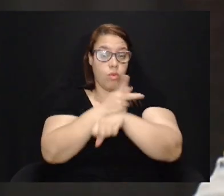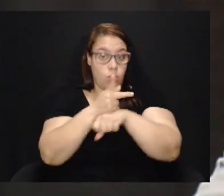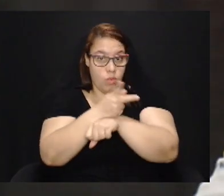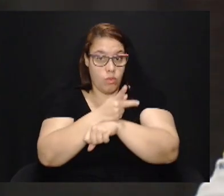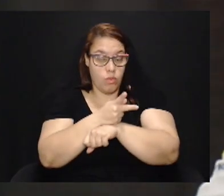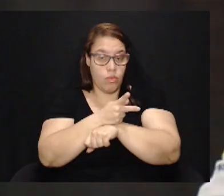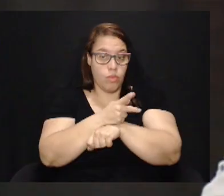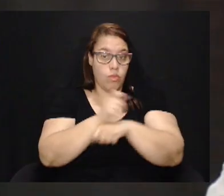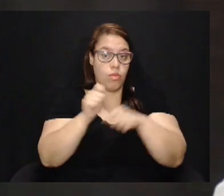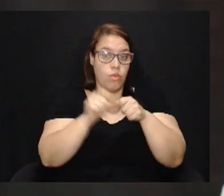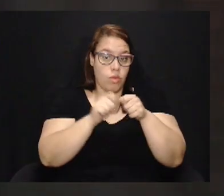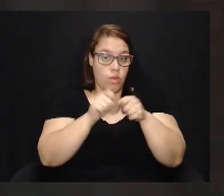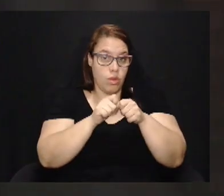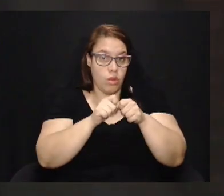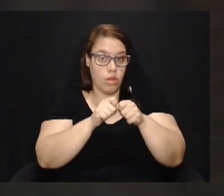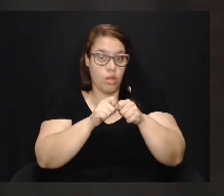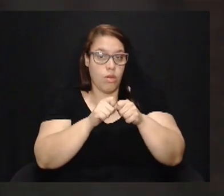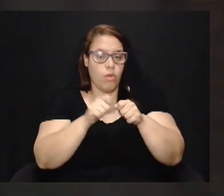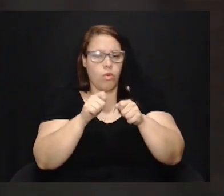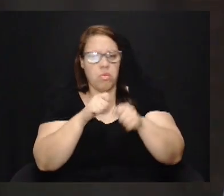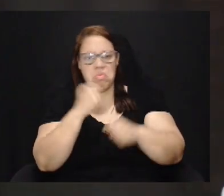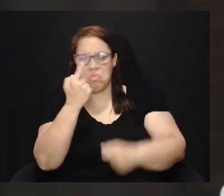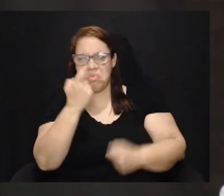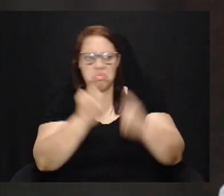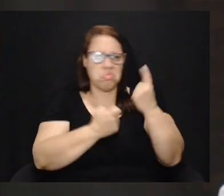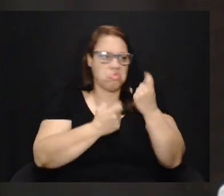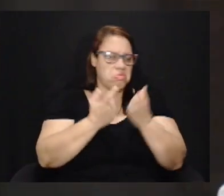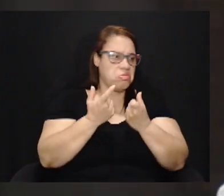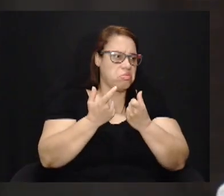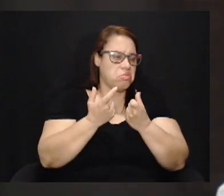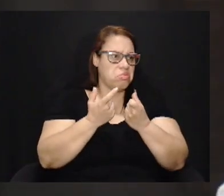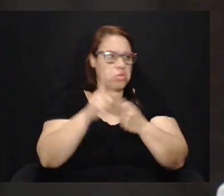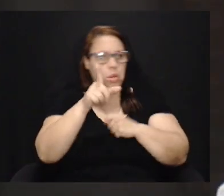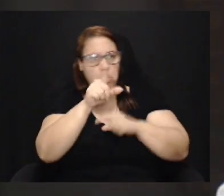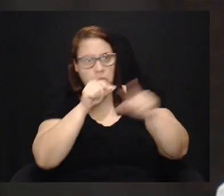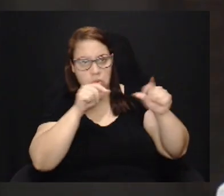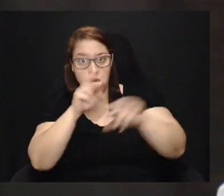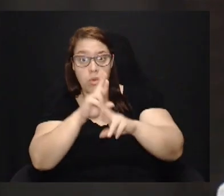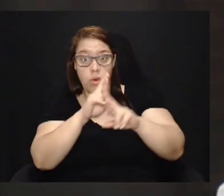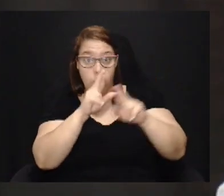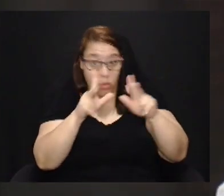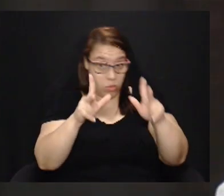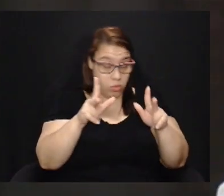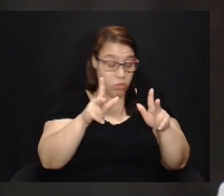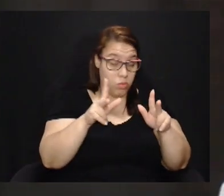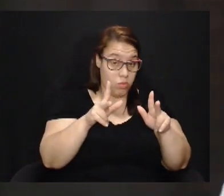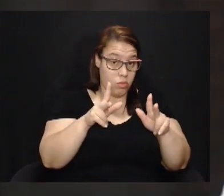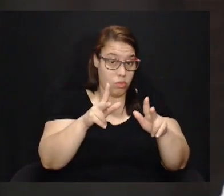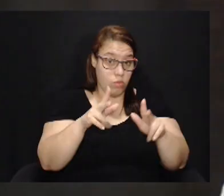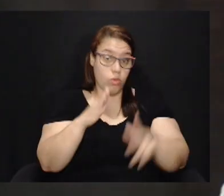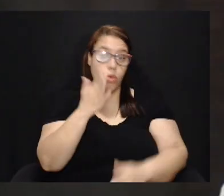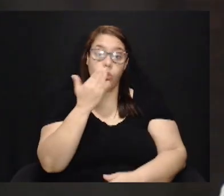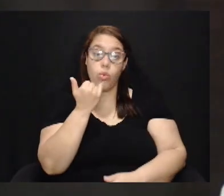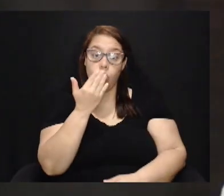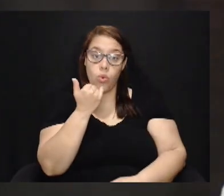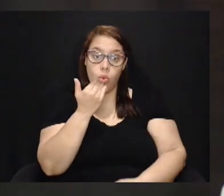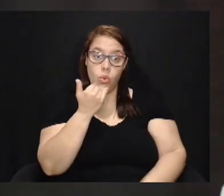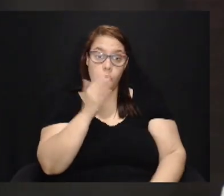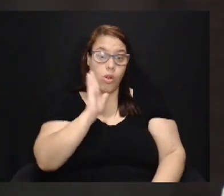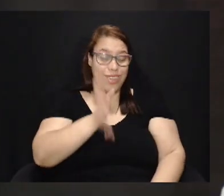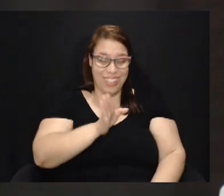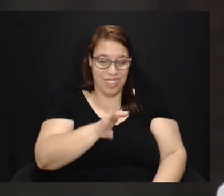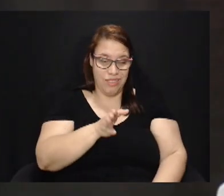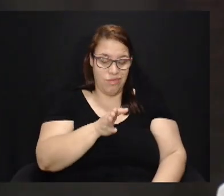vou buscar uma outra tarefa, vou tentar uma coisa diferente do comer ali na compulsão, buscar ali